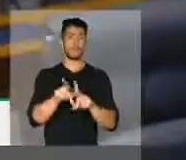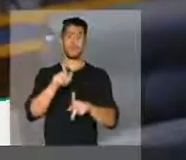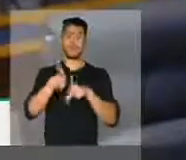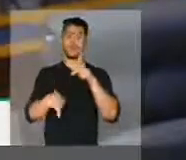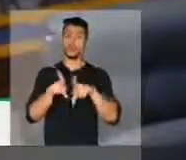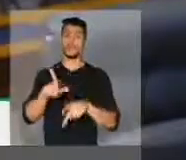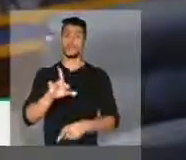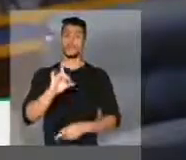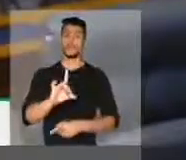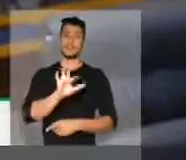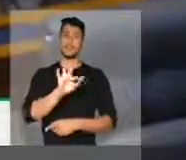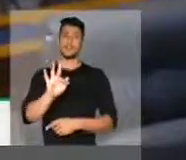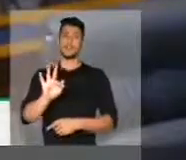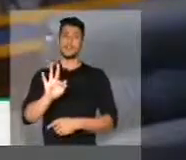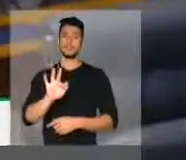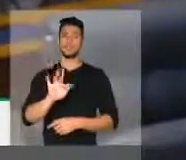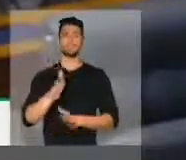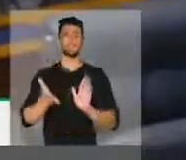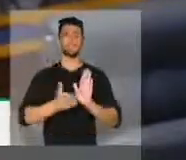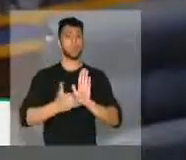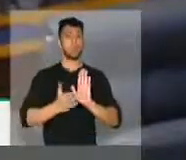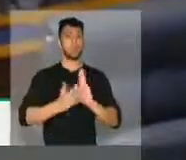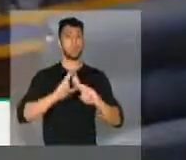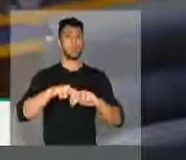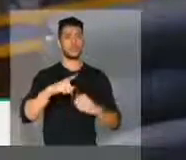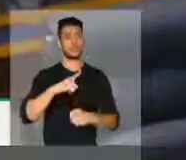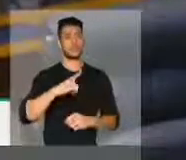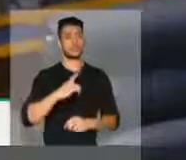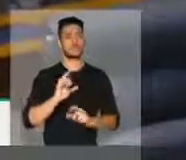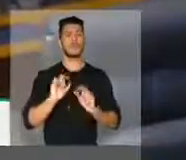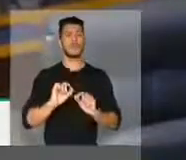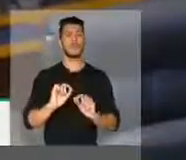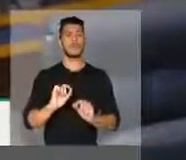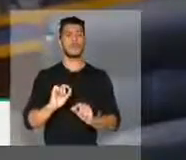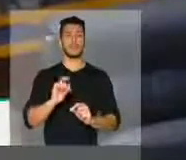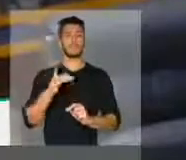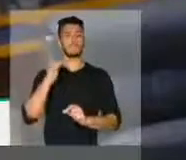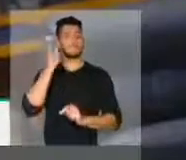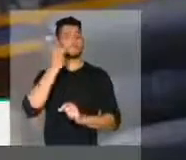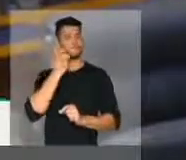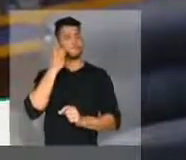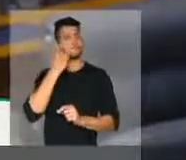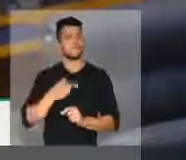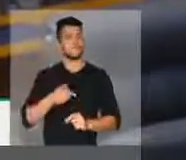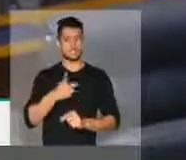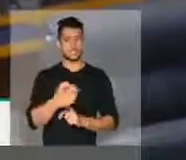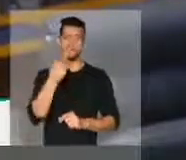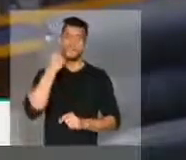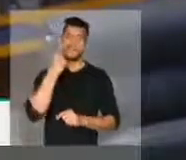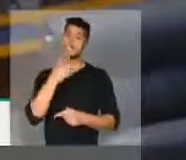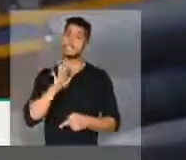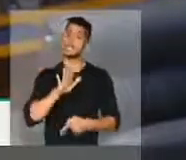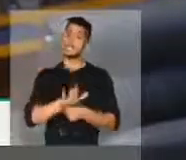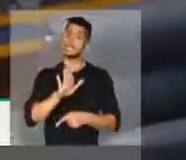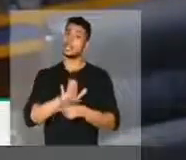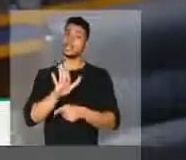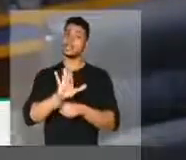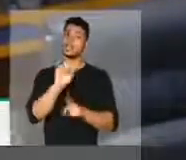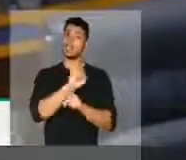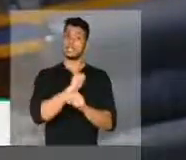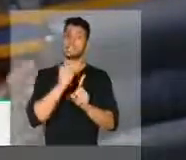ter aqui uma pessoa, um deputado que procura, no dia a dia, ajudar a sua